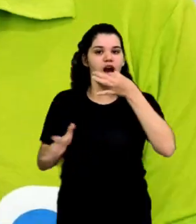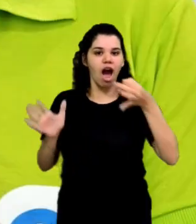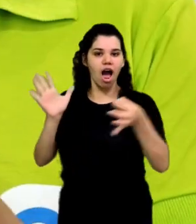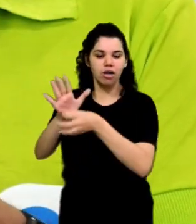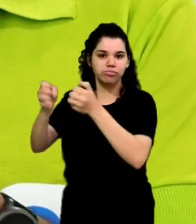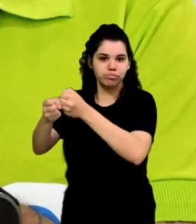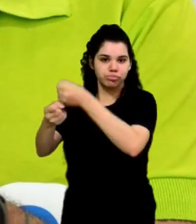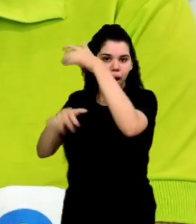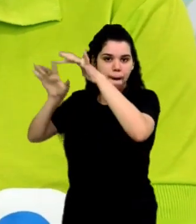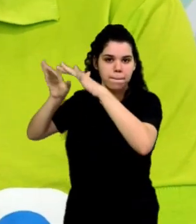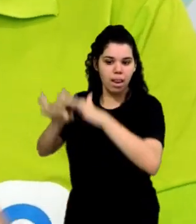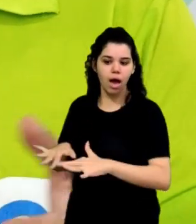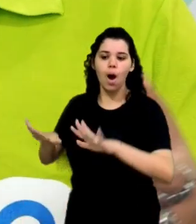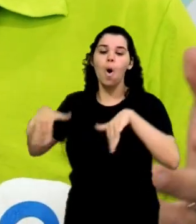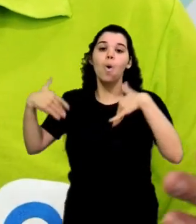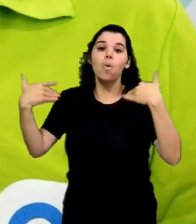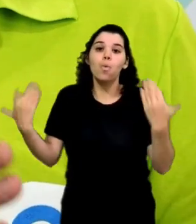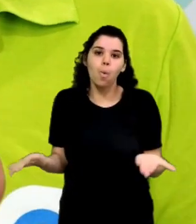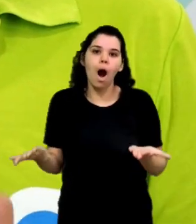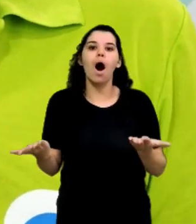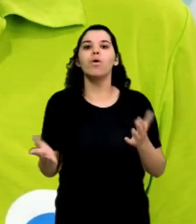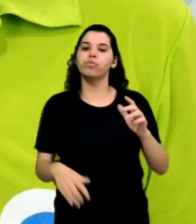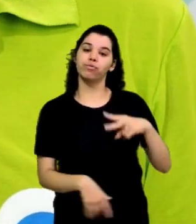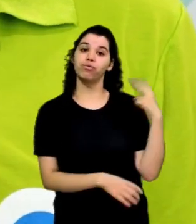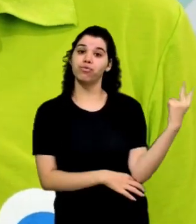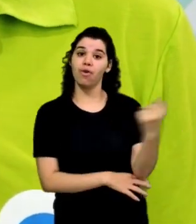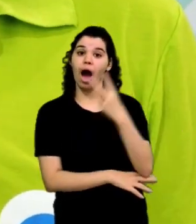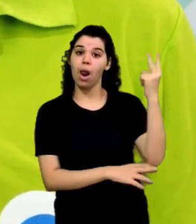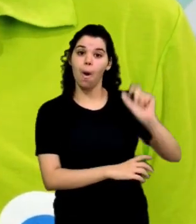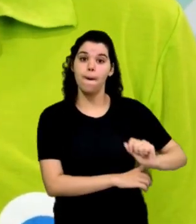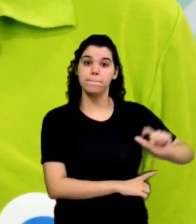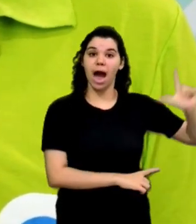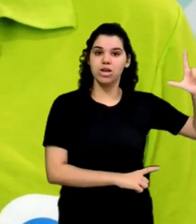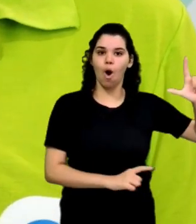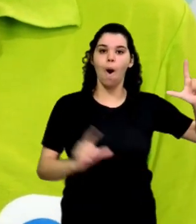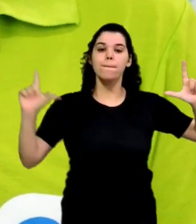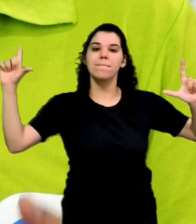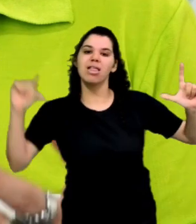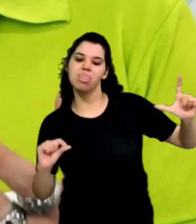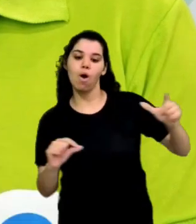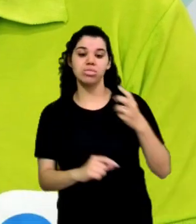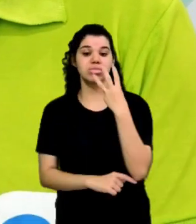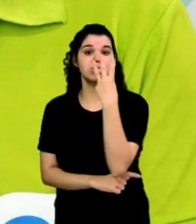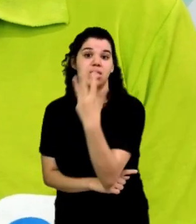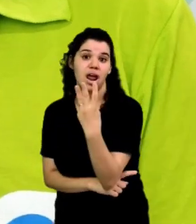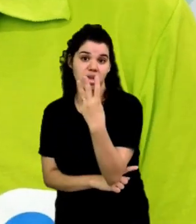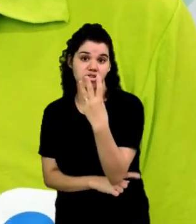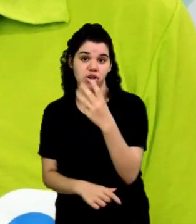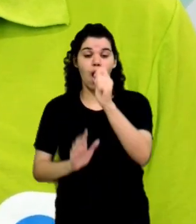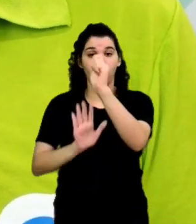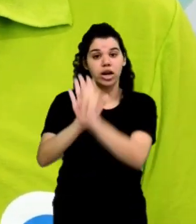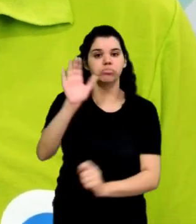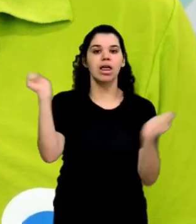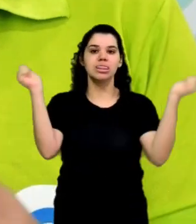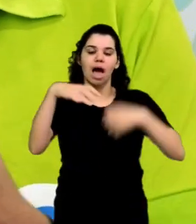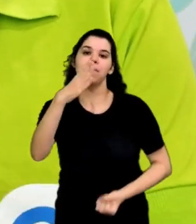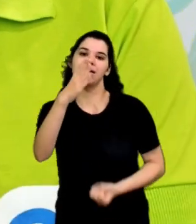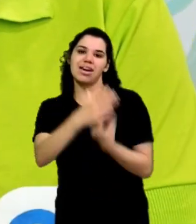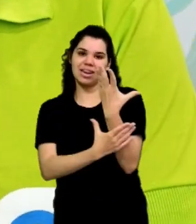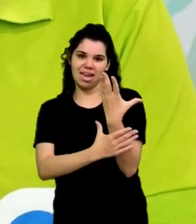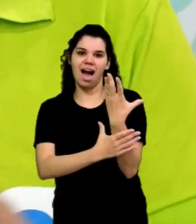vídeo qual é o menor e o maior número de 3 algarismos diferentes que a gente pode formar com os